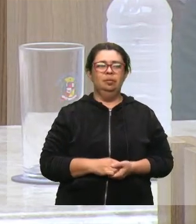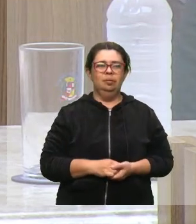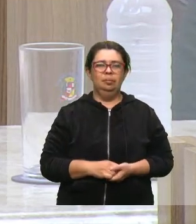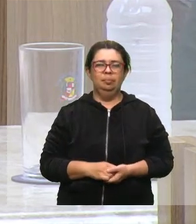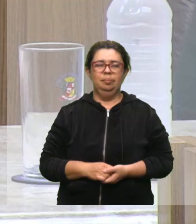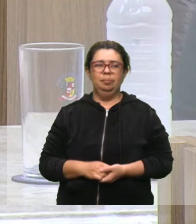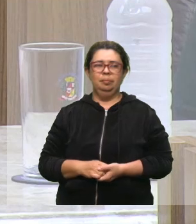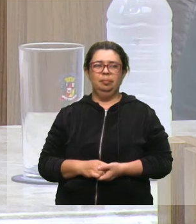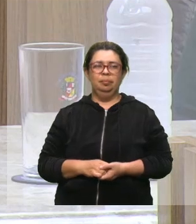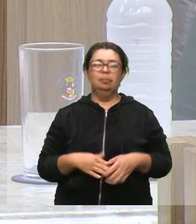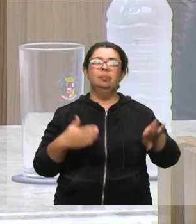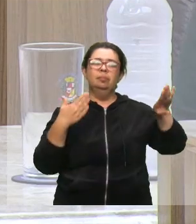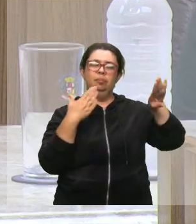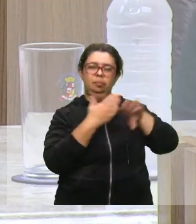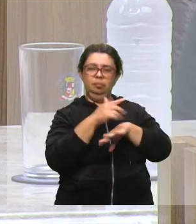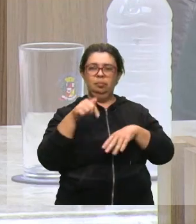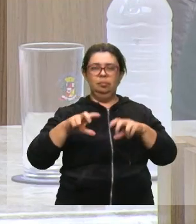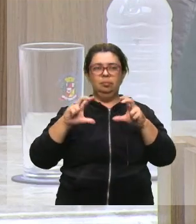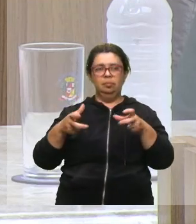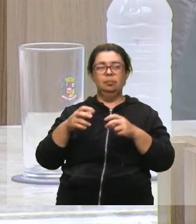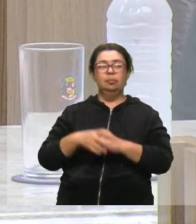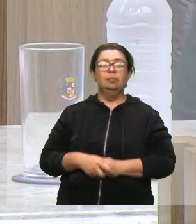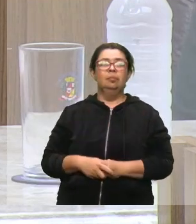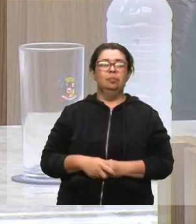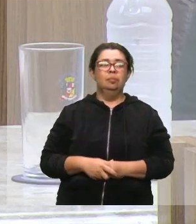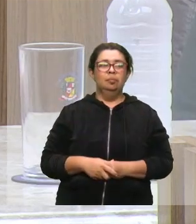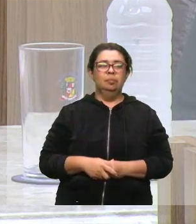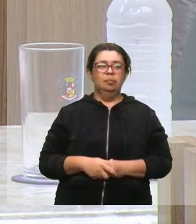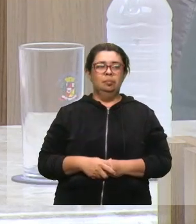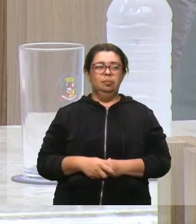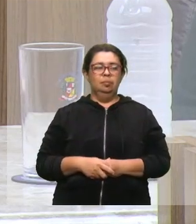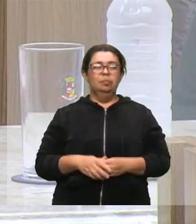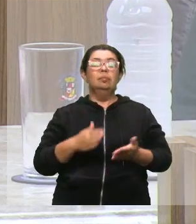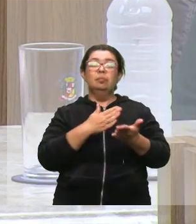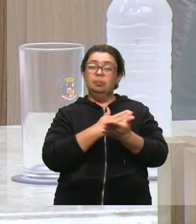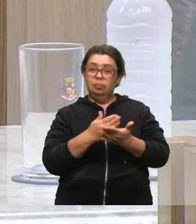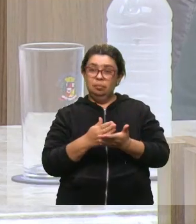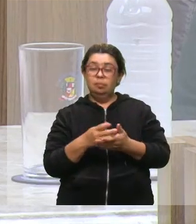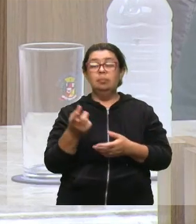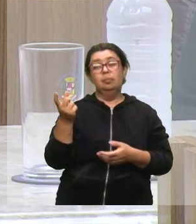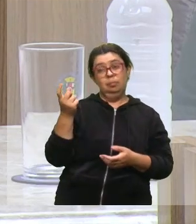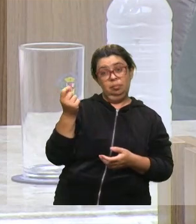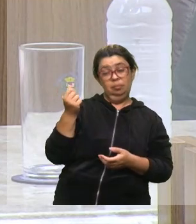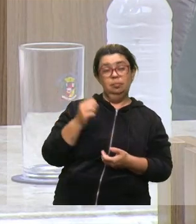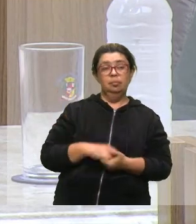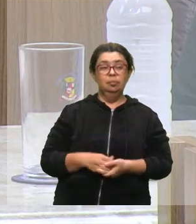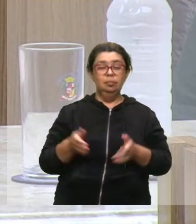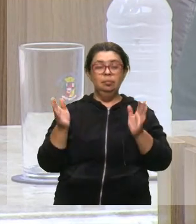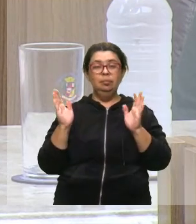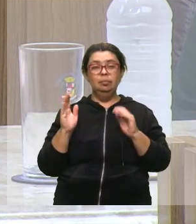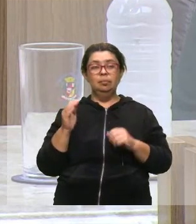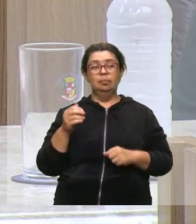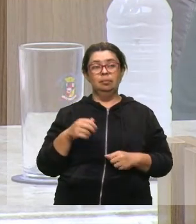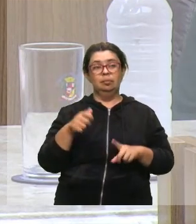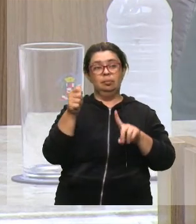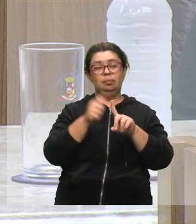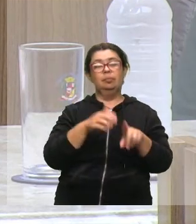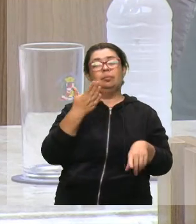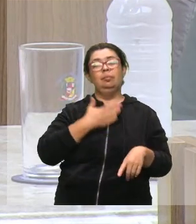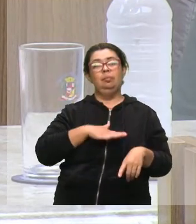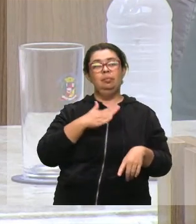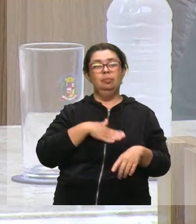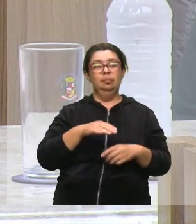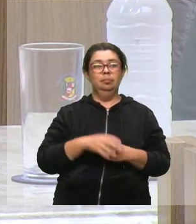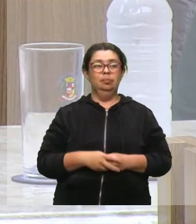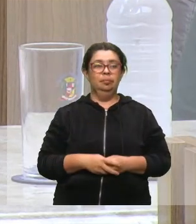137.761.047,91. Foi aprovado aqui na Câmara e iniciou o orçamento com esse valor. Em agosto, nós fechamos a